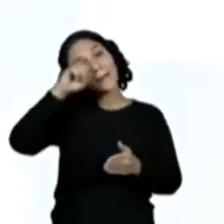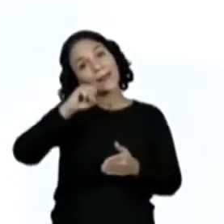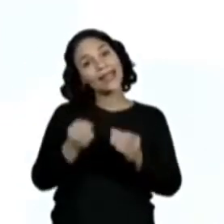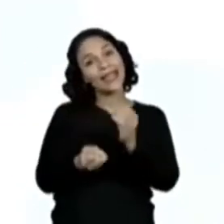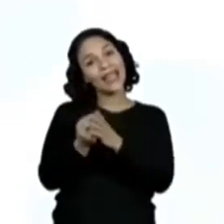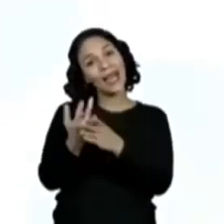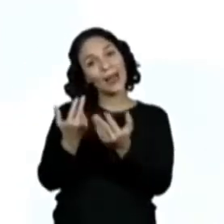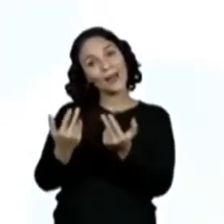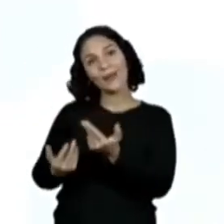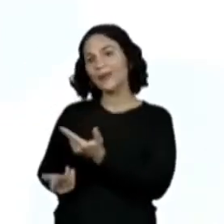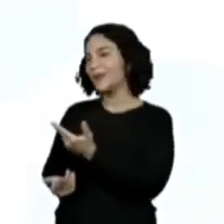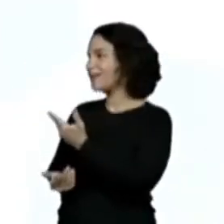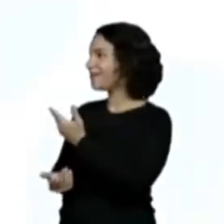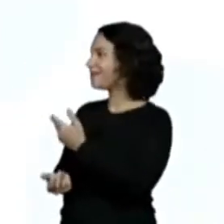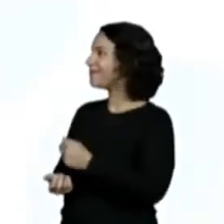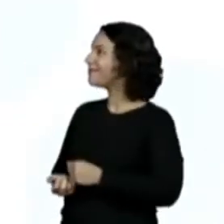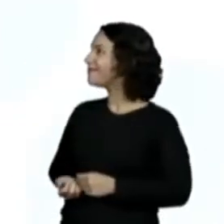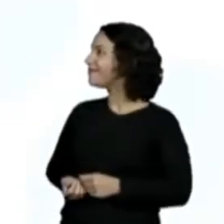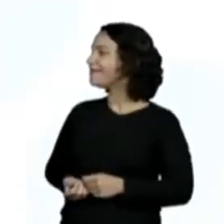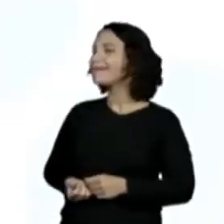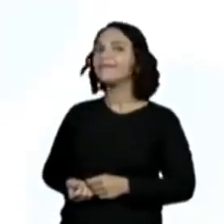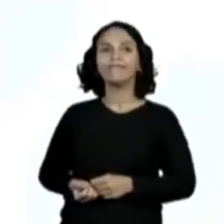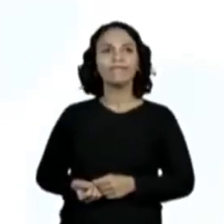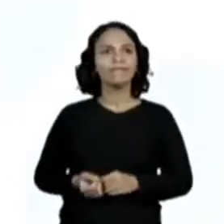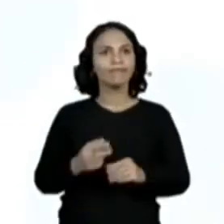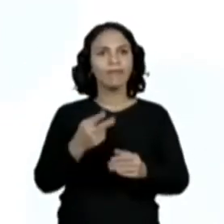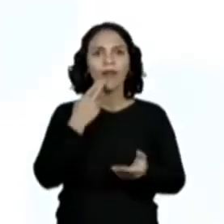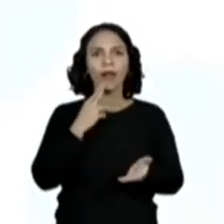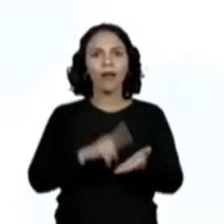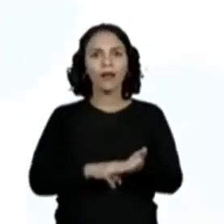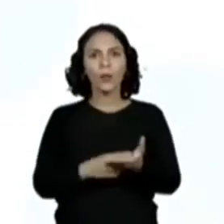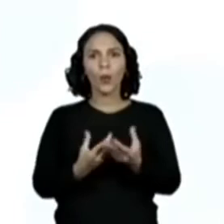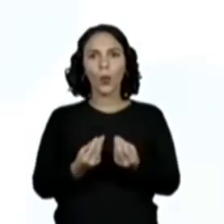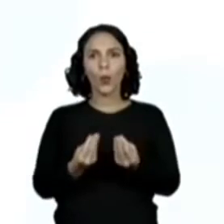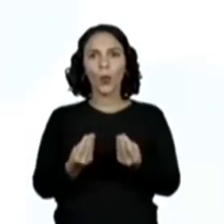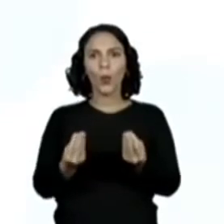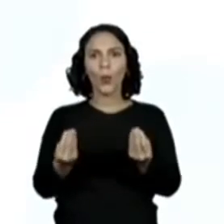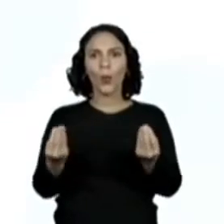de correio. Muitas cartas.